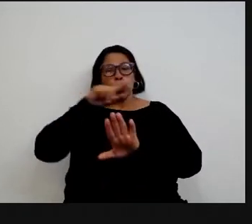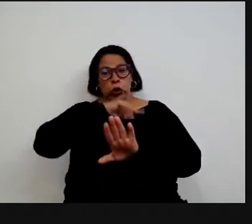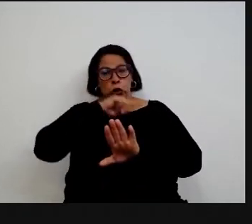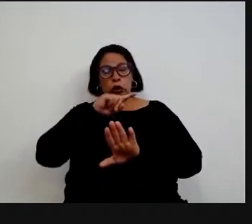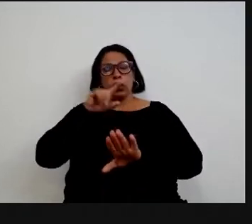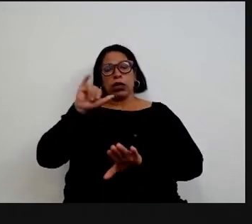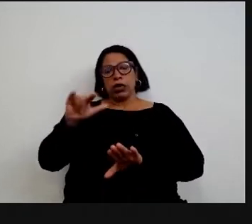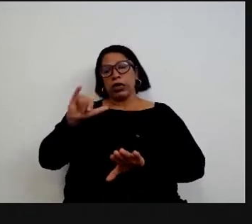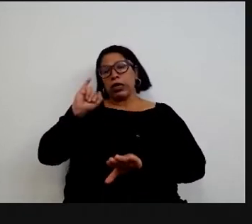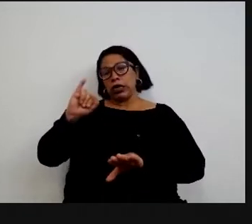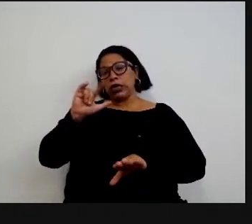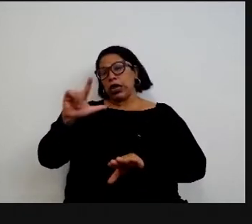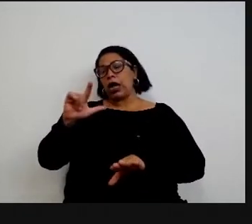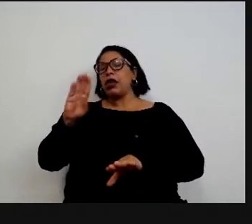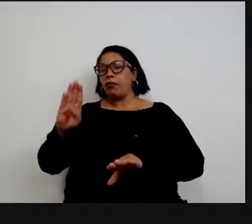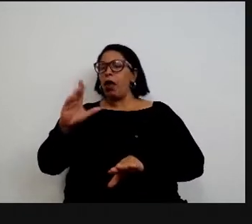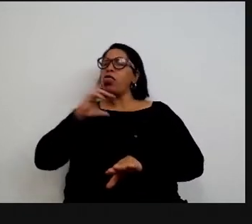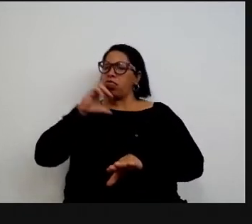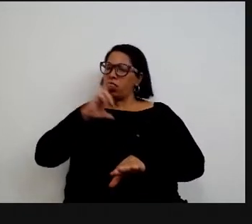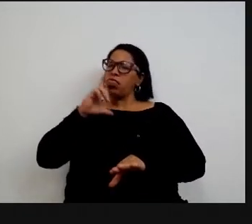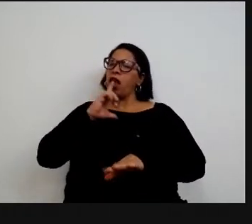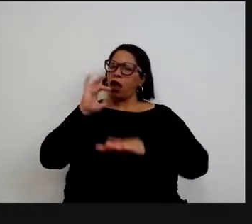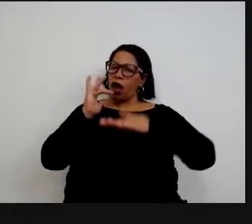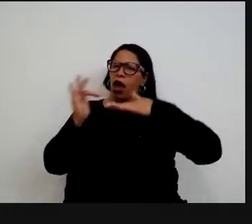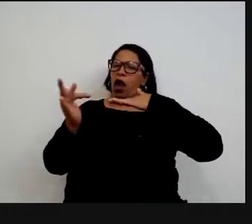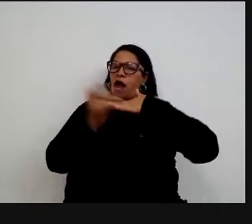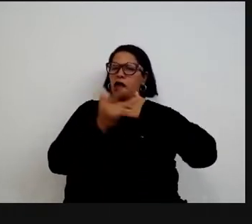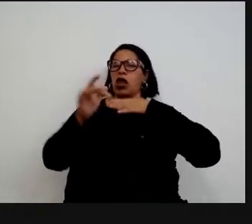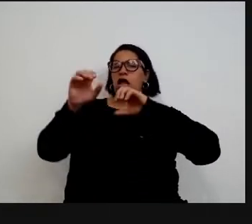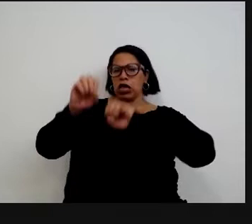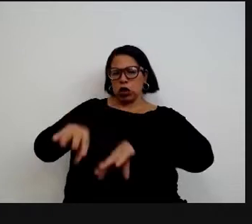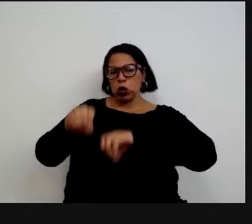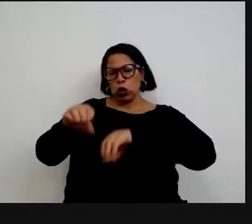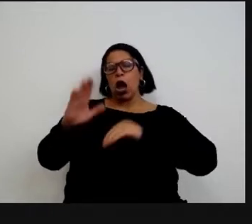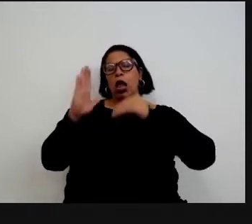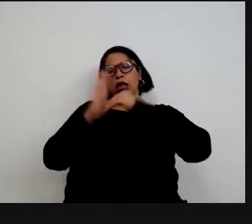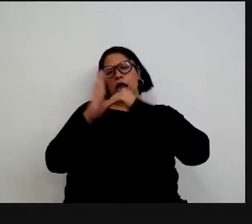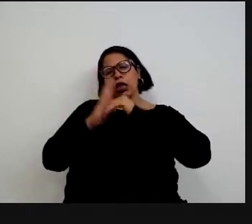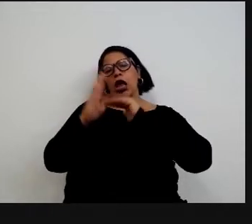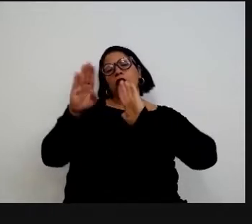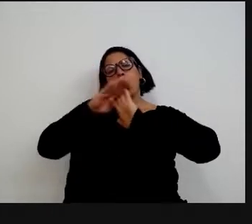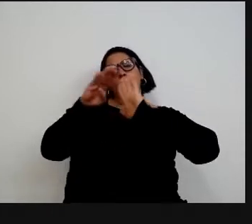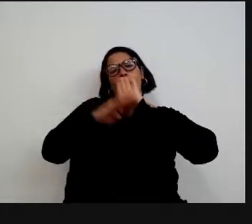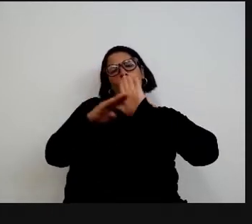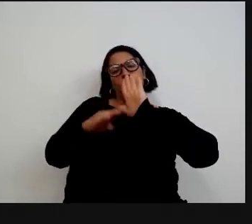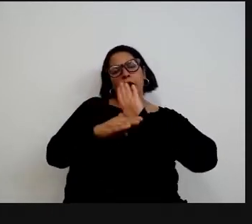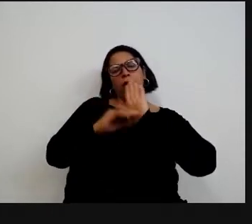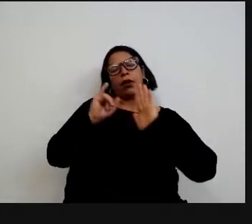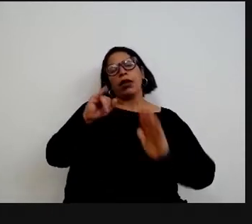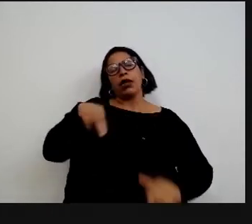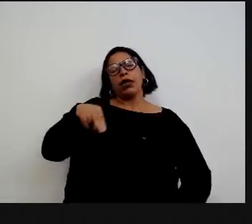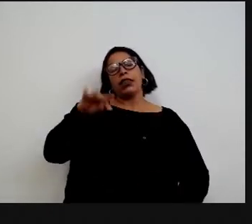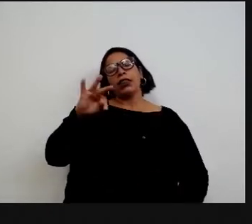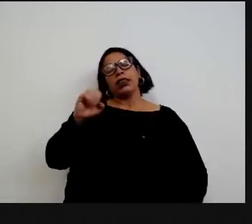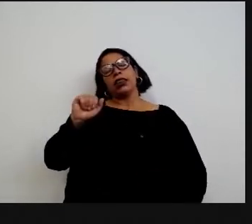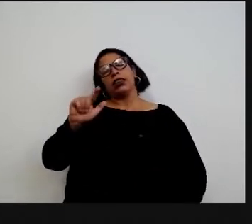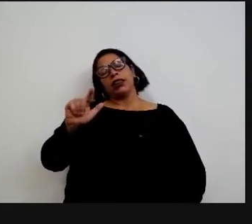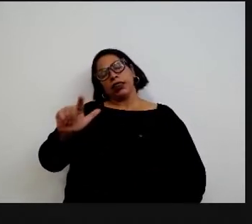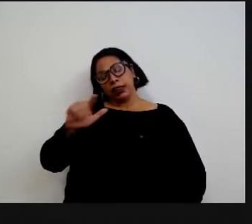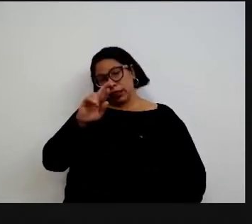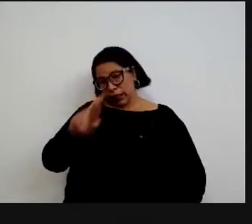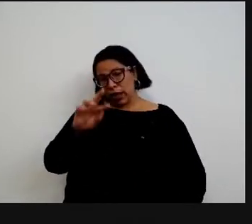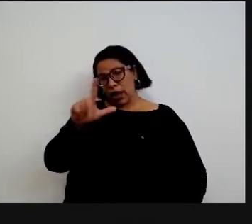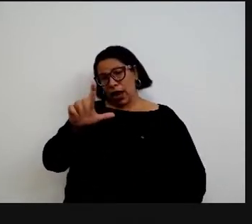ILB, nós temos sim as nossas redes sociais, a gente tem o Senado Educação, a gente tem a rede do programa Interleges, e a gente